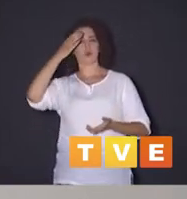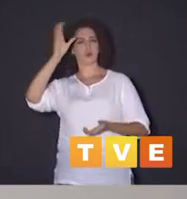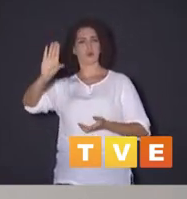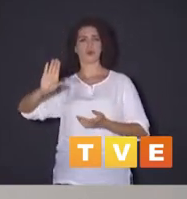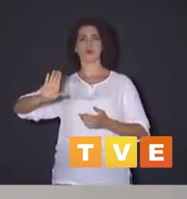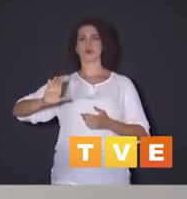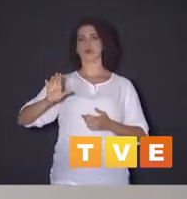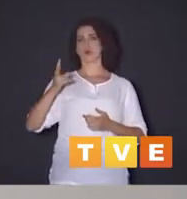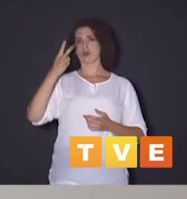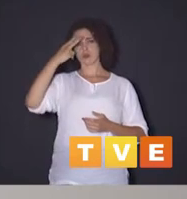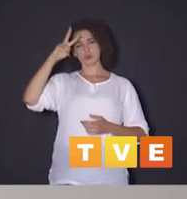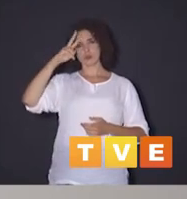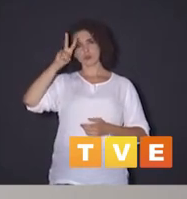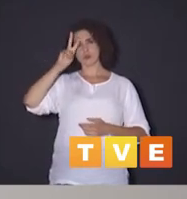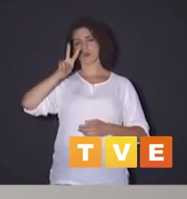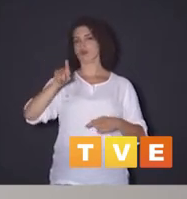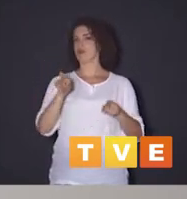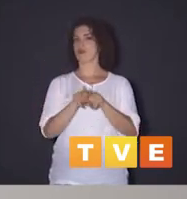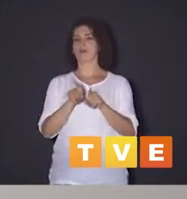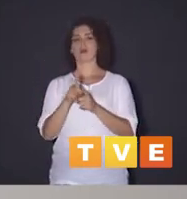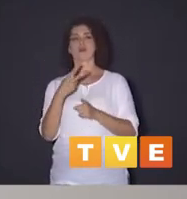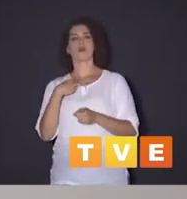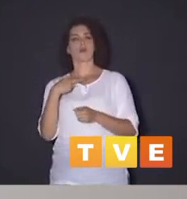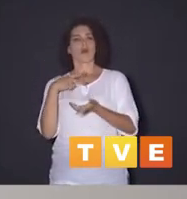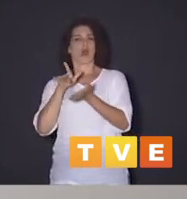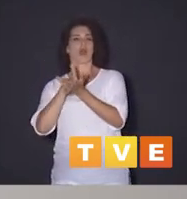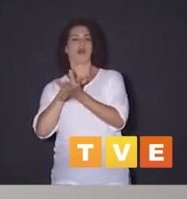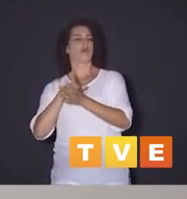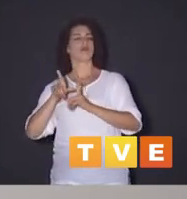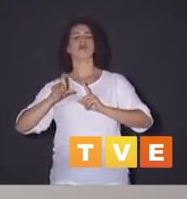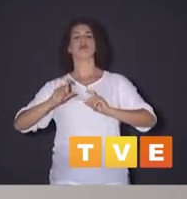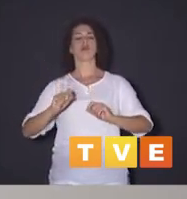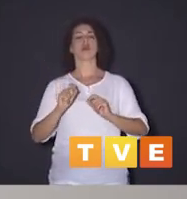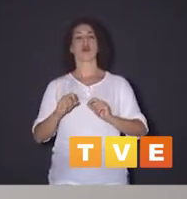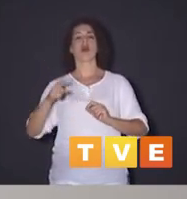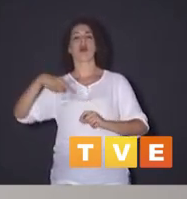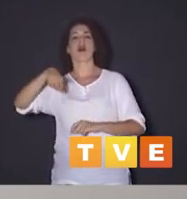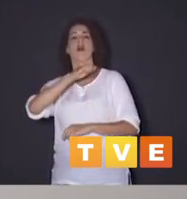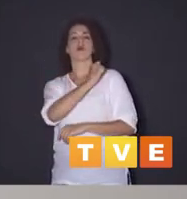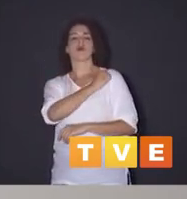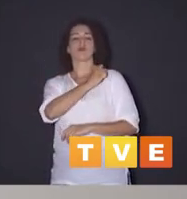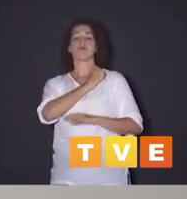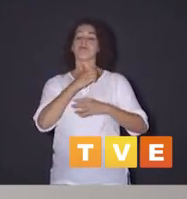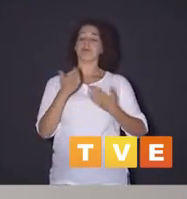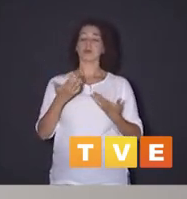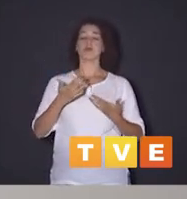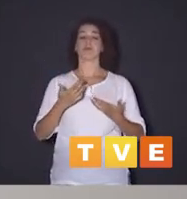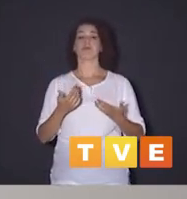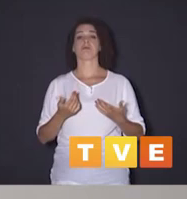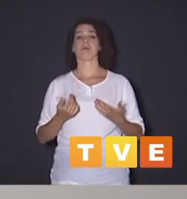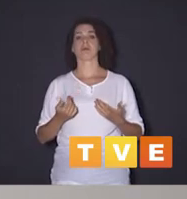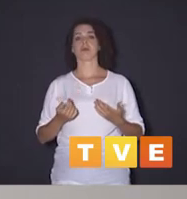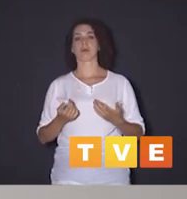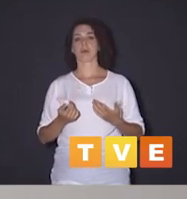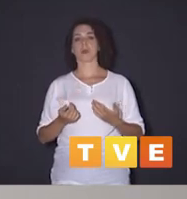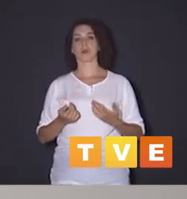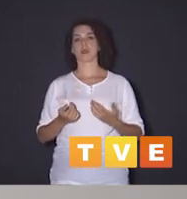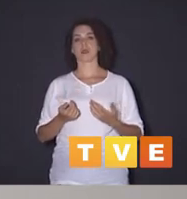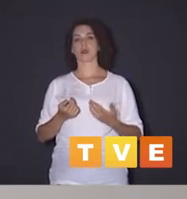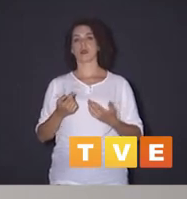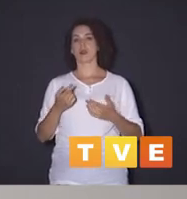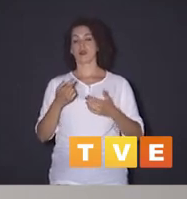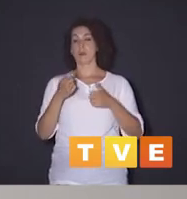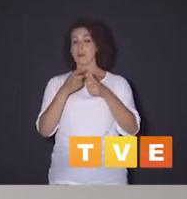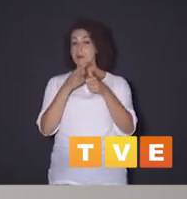à história e nem sabotagem ao auge aos estudantes as estudantes pois bem o primeiro